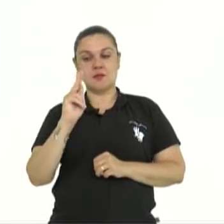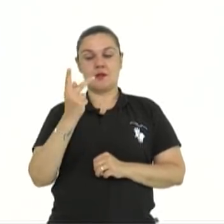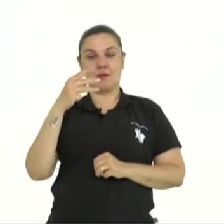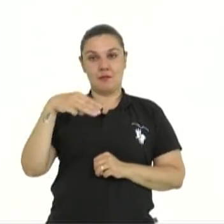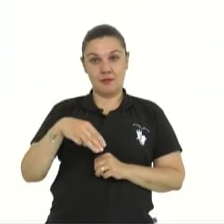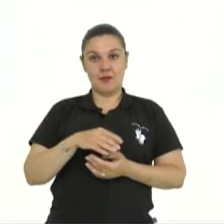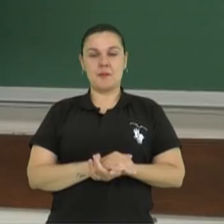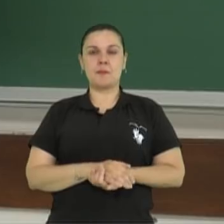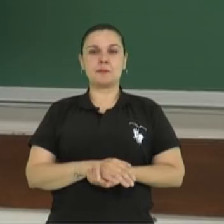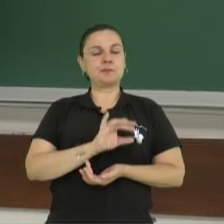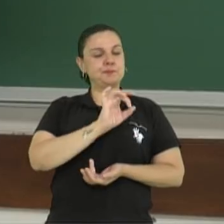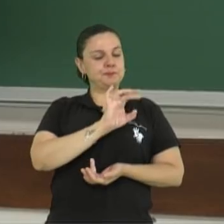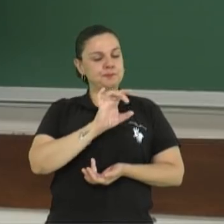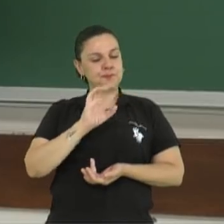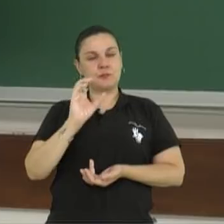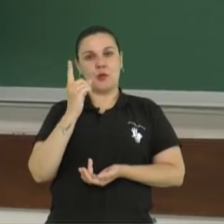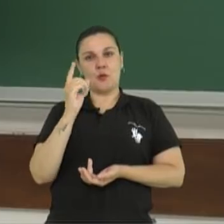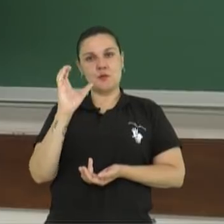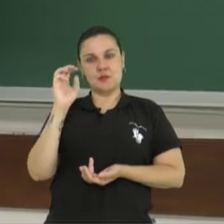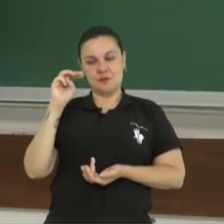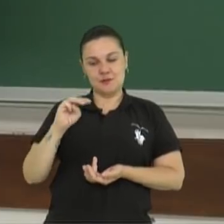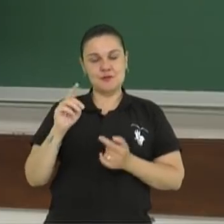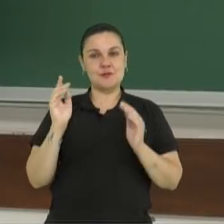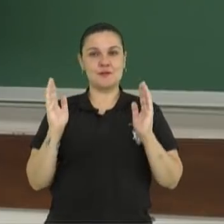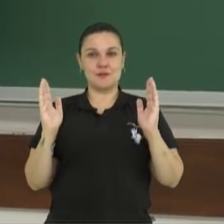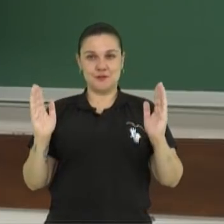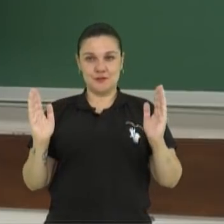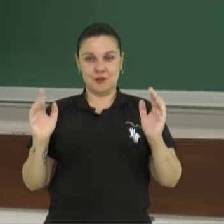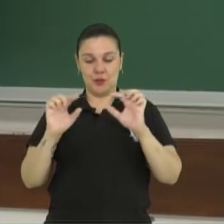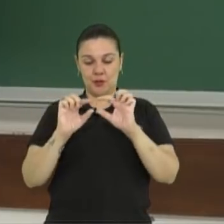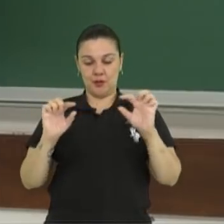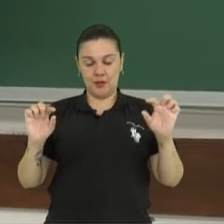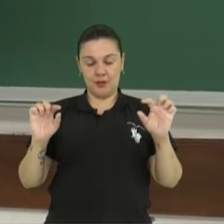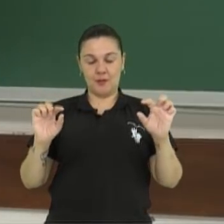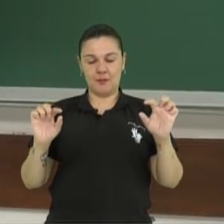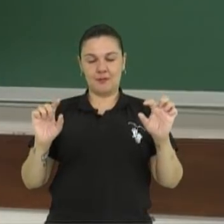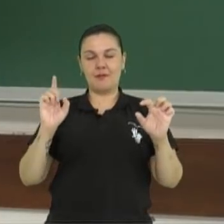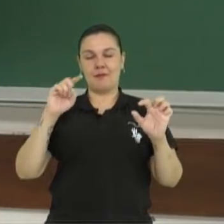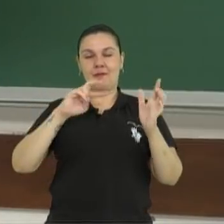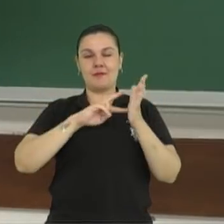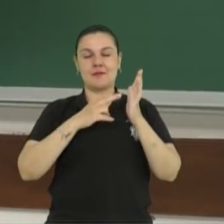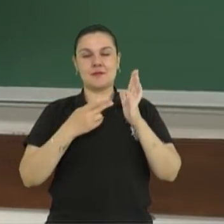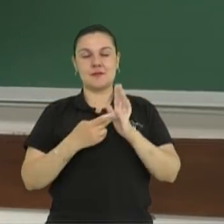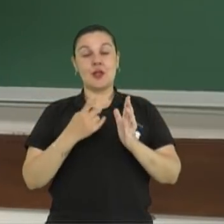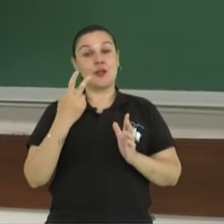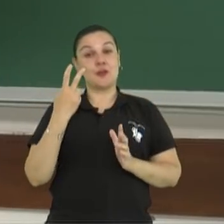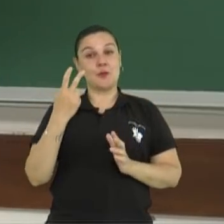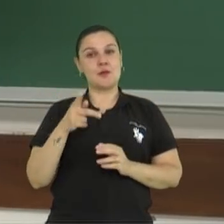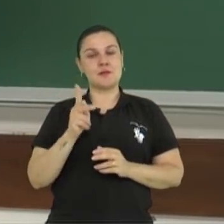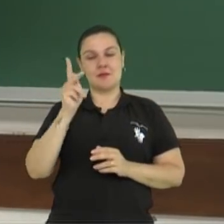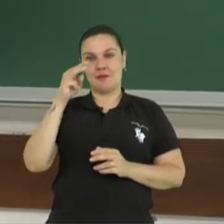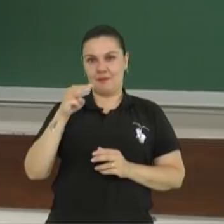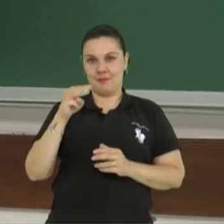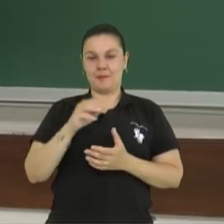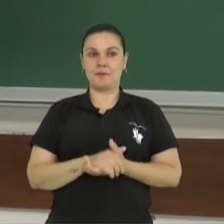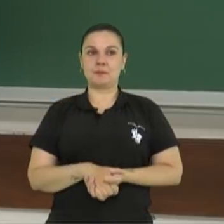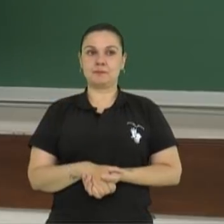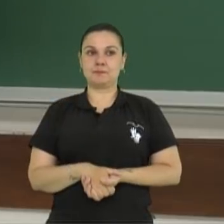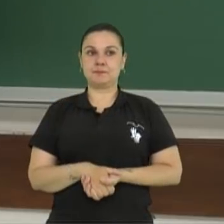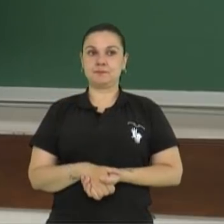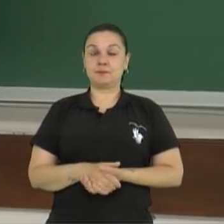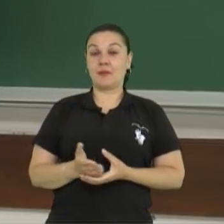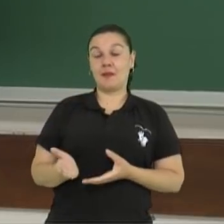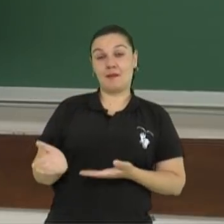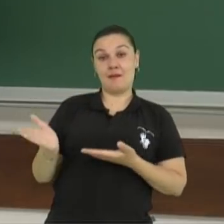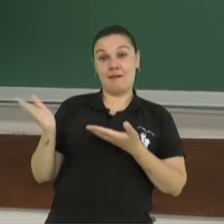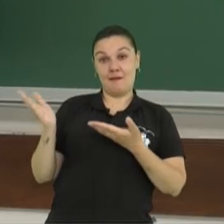Então, cada 1 centímetro, né, no meu mapa vai corresponder a 2 quilômetros. Essa